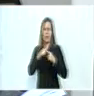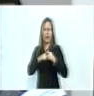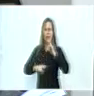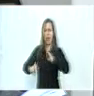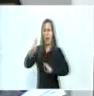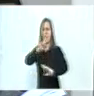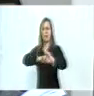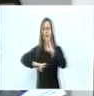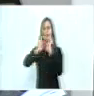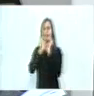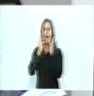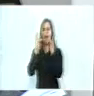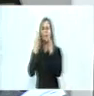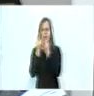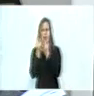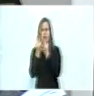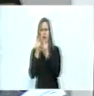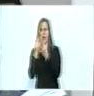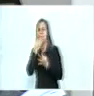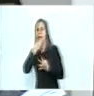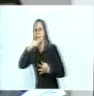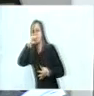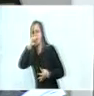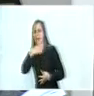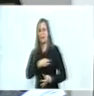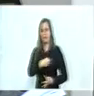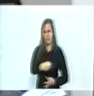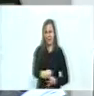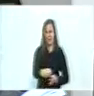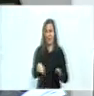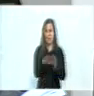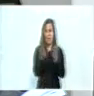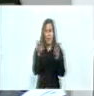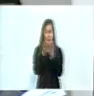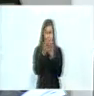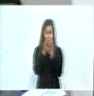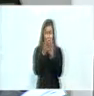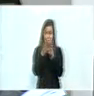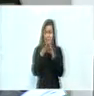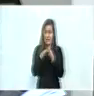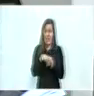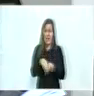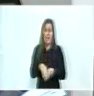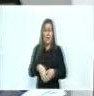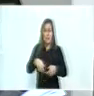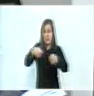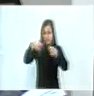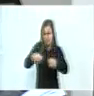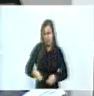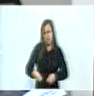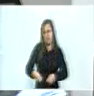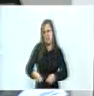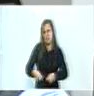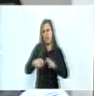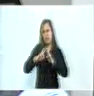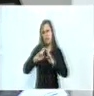todo, pois a relação entre pai e filho se estabelece de maneira efetiva e